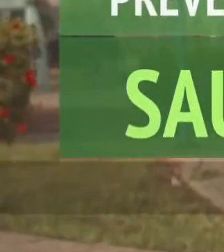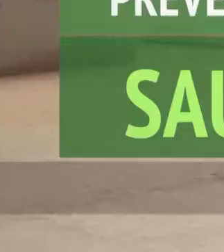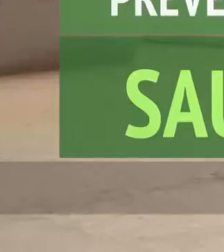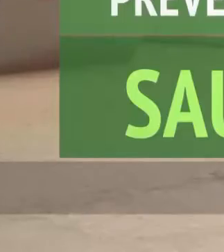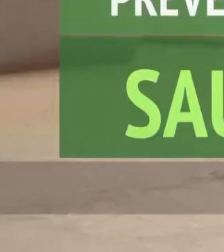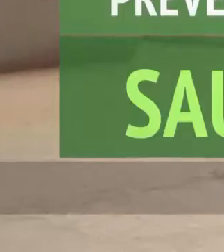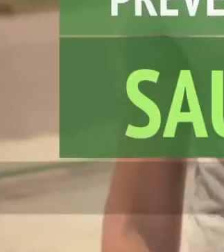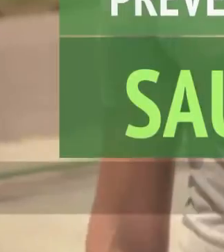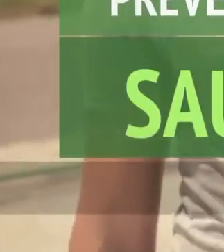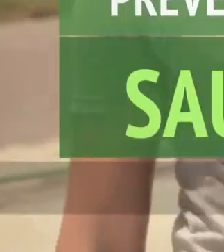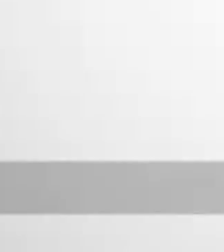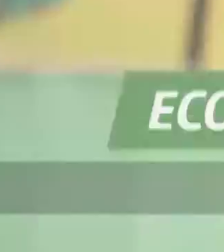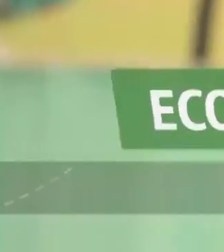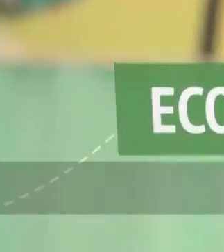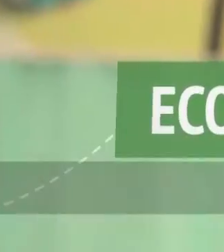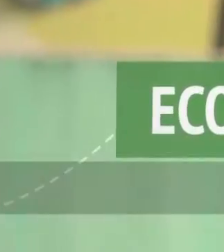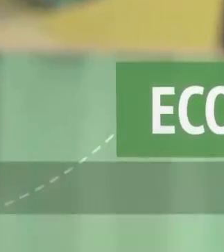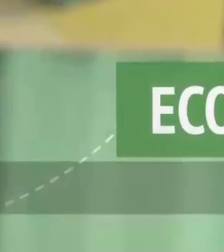Prevenção é saúde.